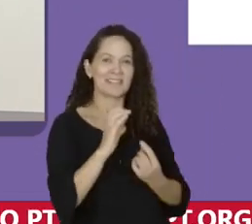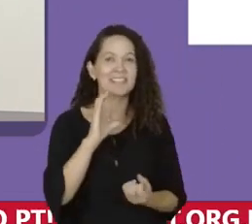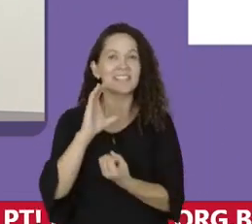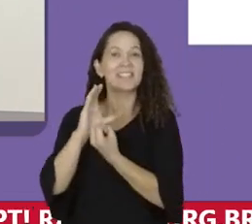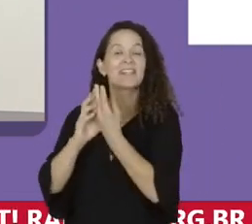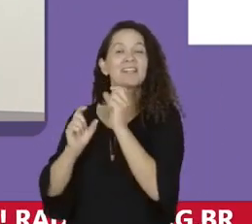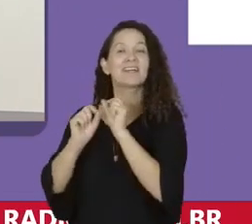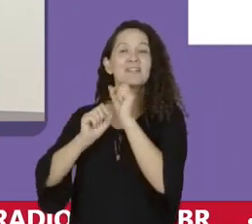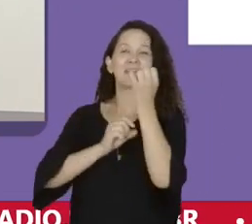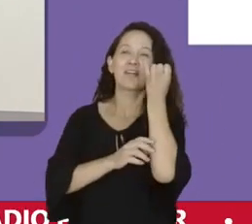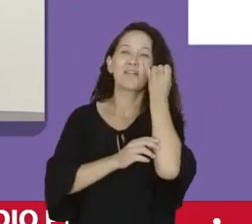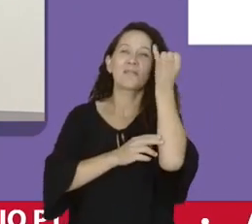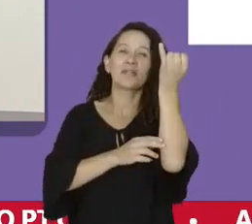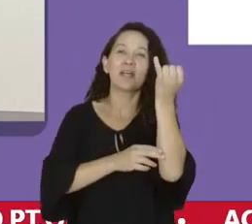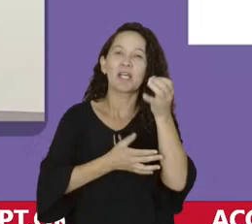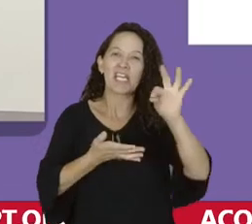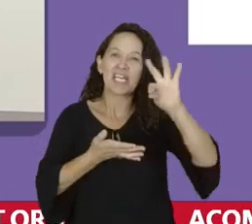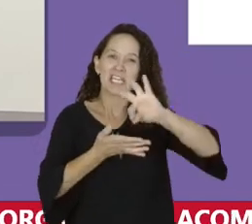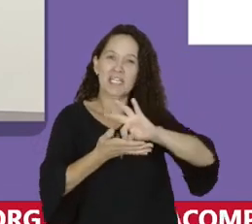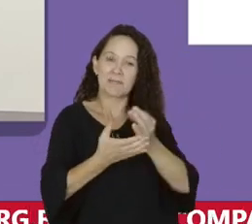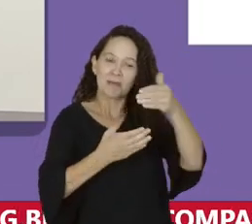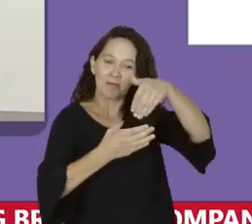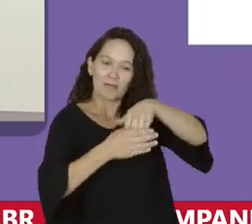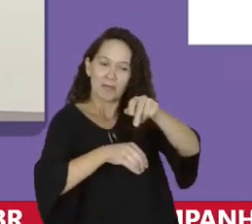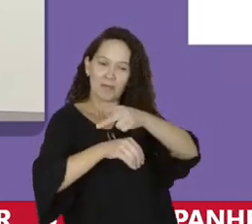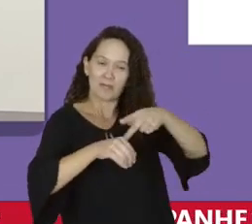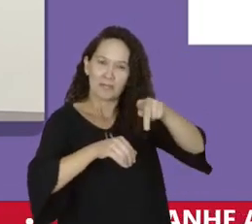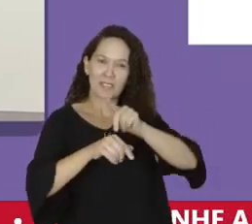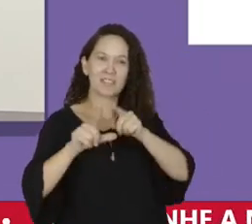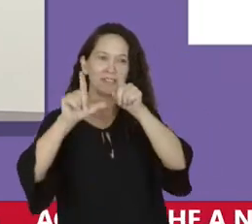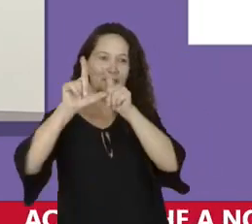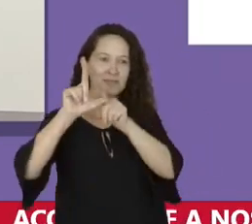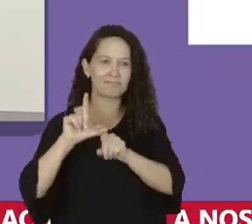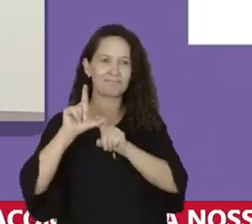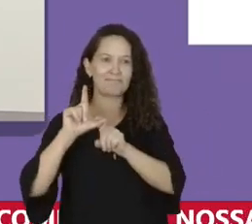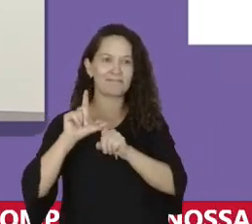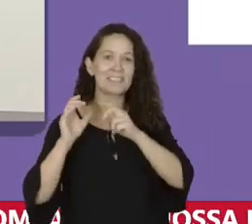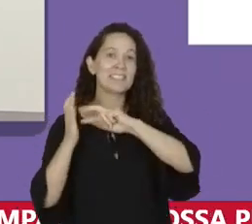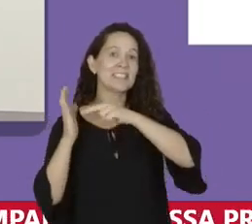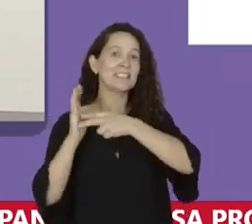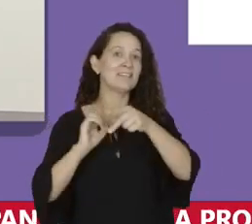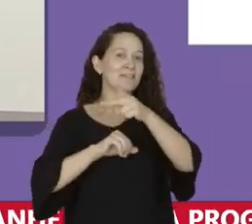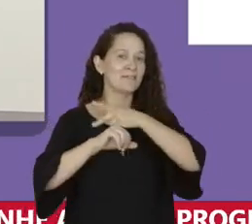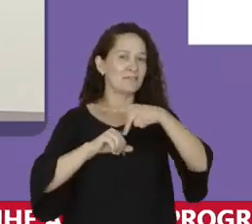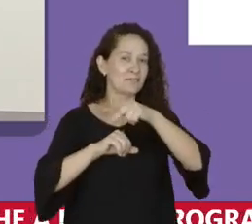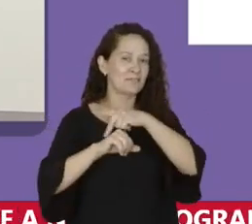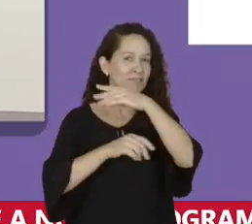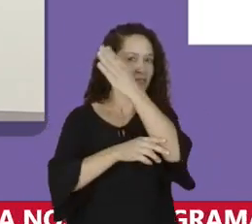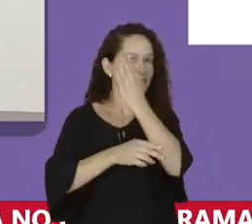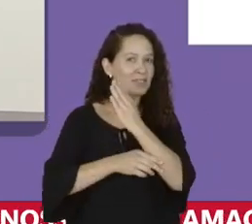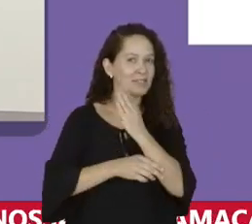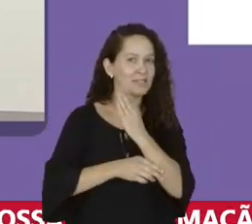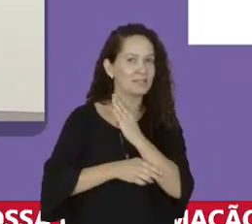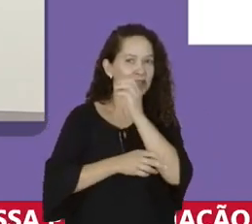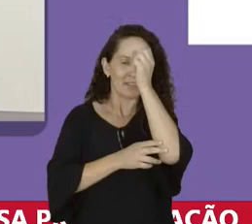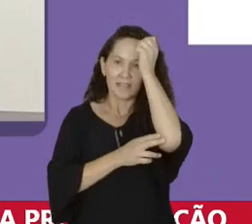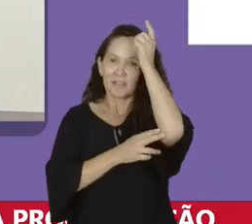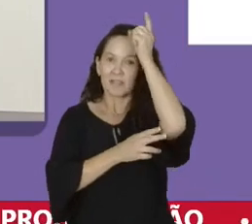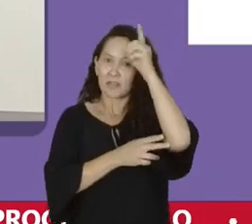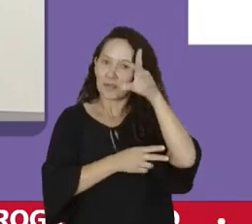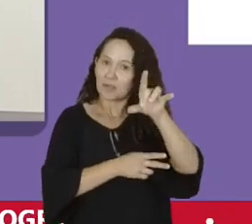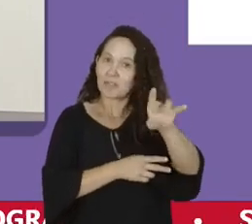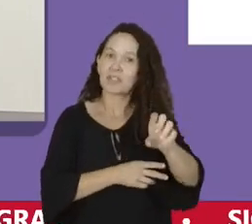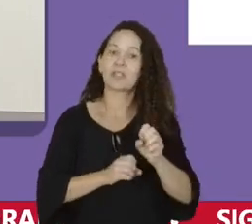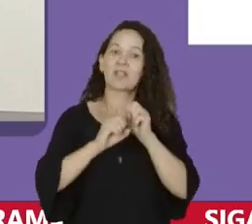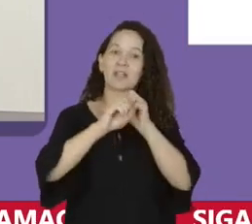coisa chamada o conceito do inimigo interno. Ou seja, aqui no nosso país, essa doutrina foi desenvolvida